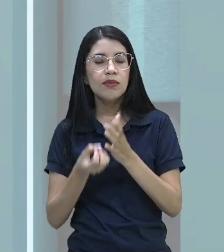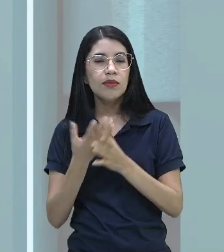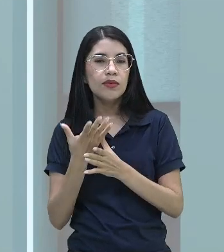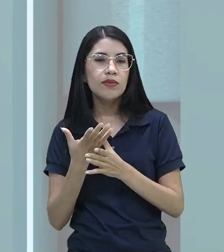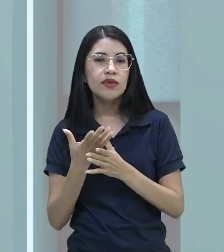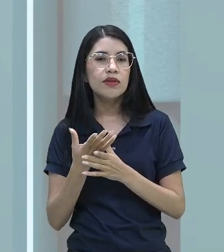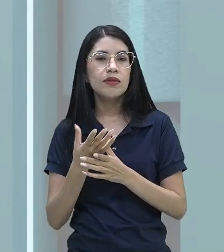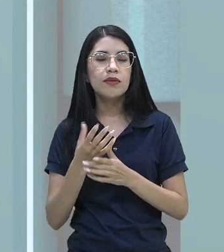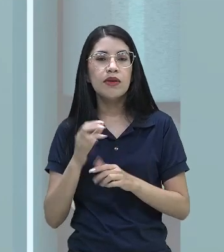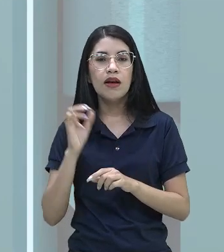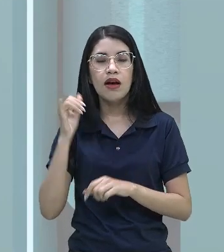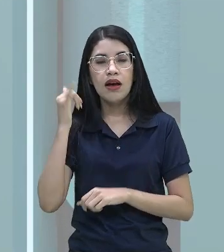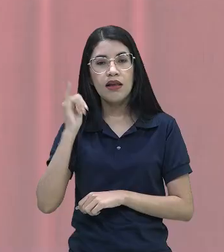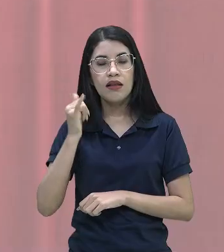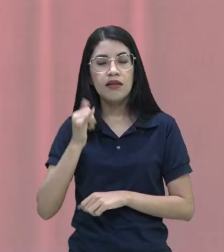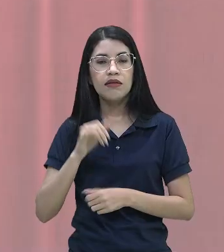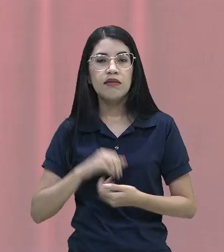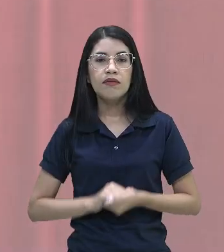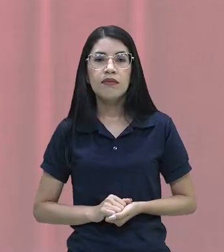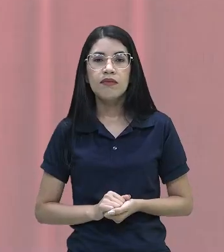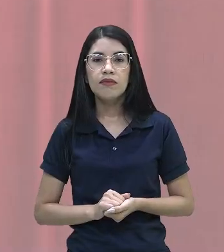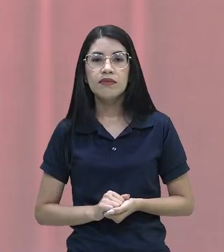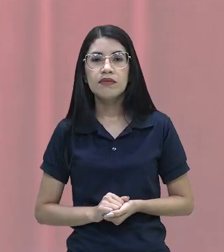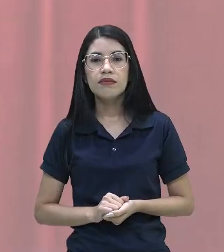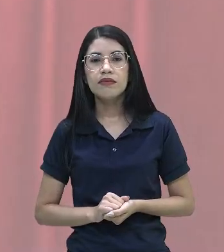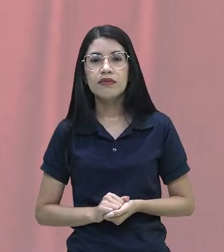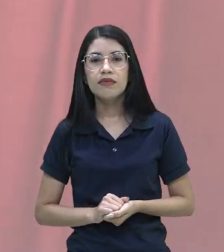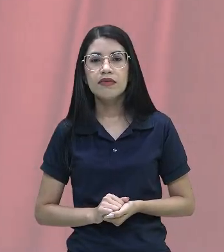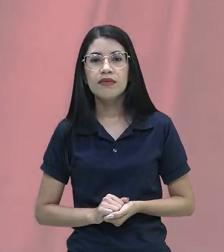teatro na China. Vamos ver?